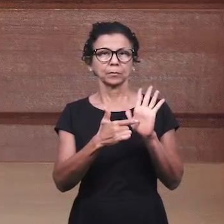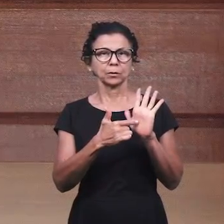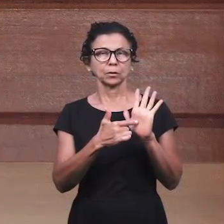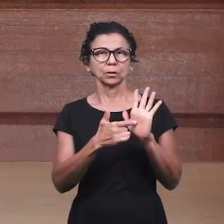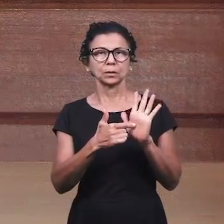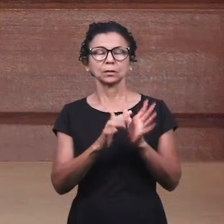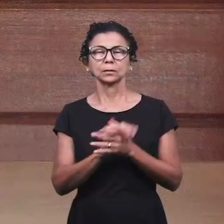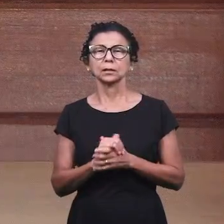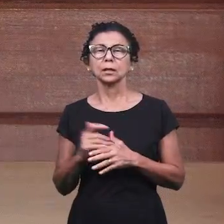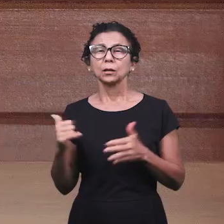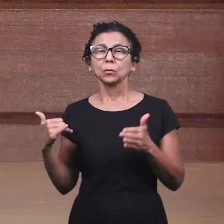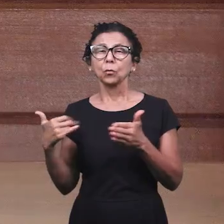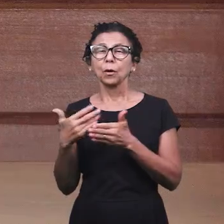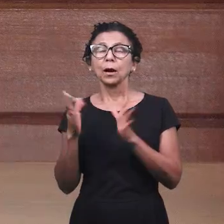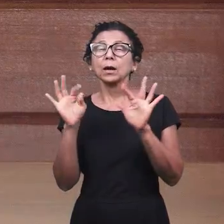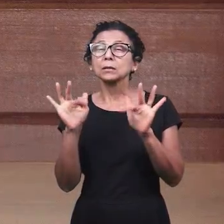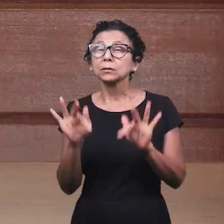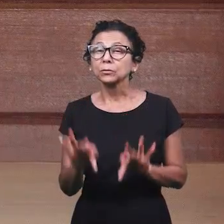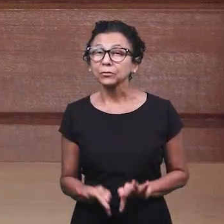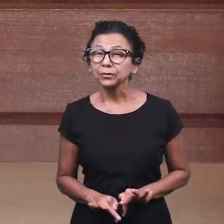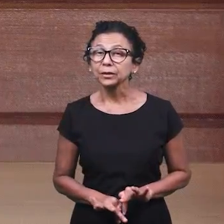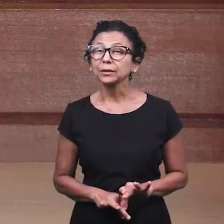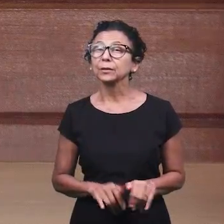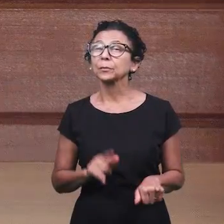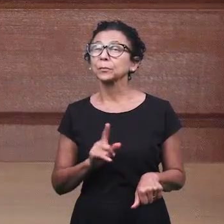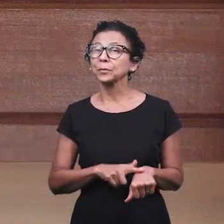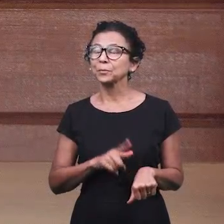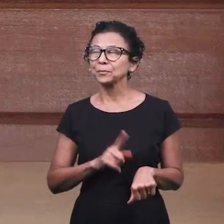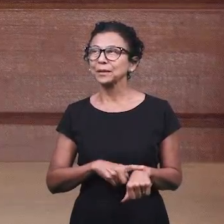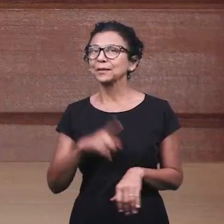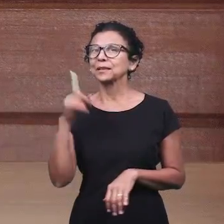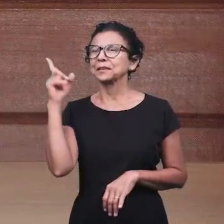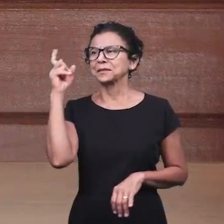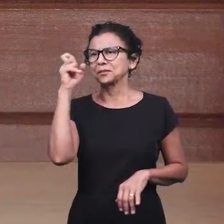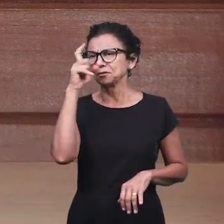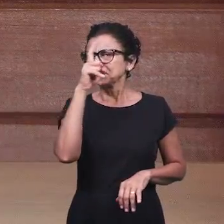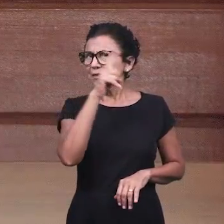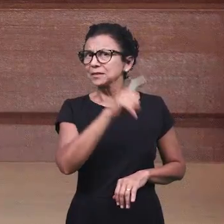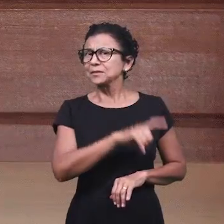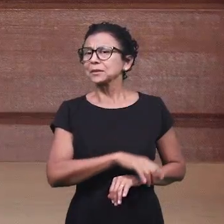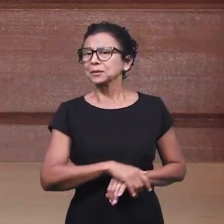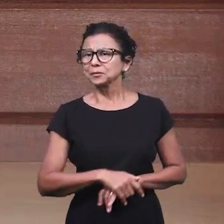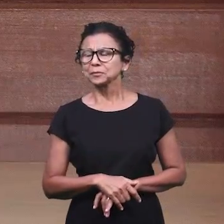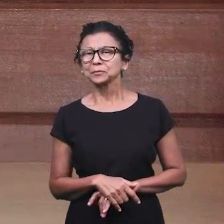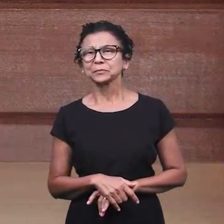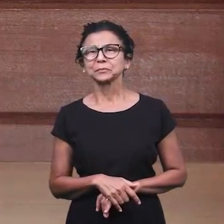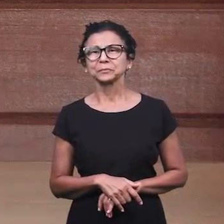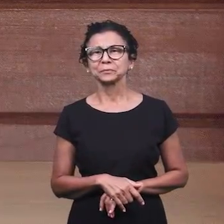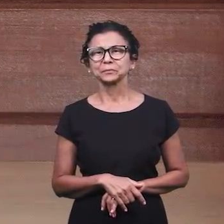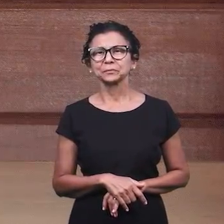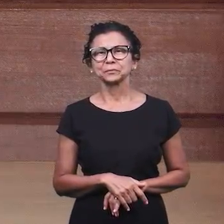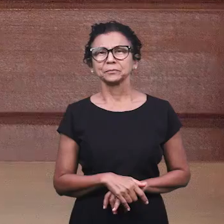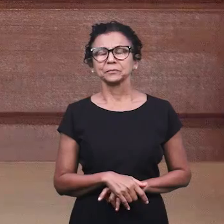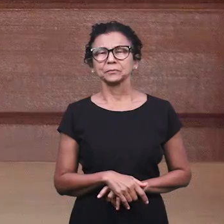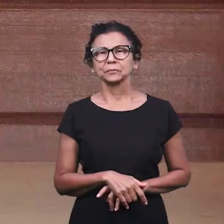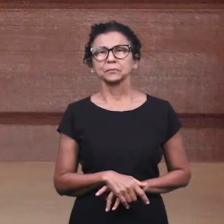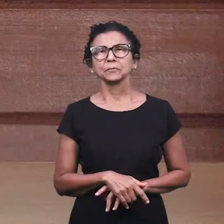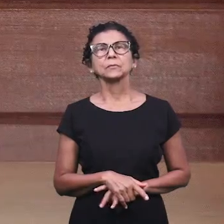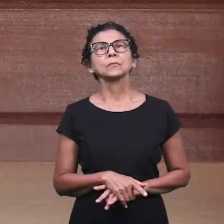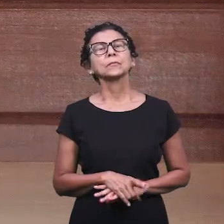nome de Jesus. Nós observamos aqui uma coisa também para nós muito importante sobre essa